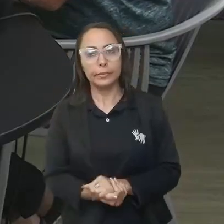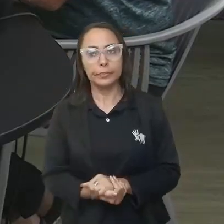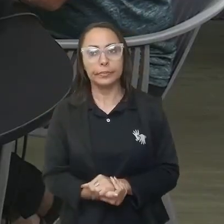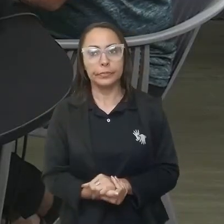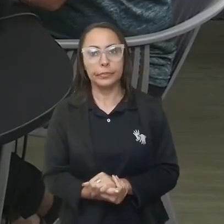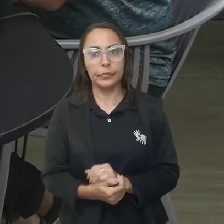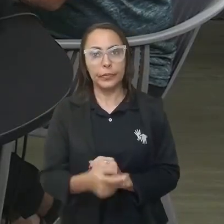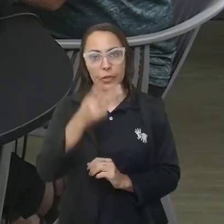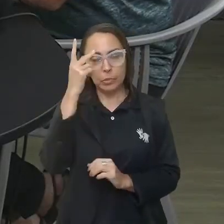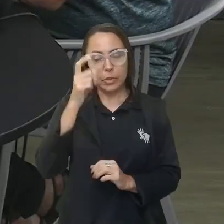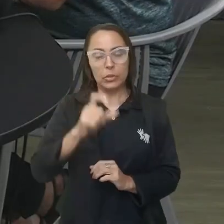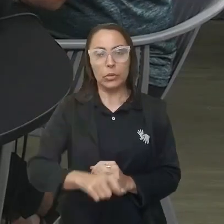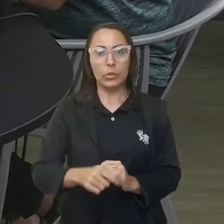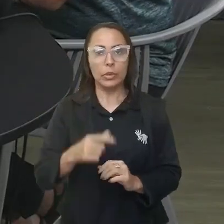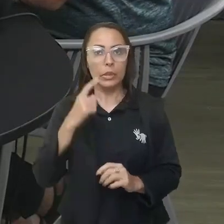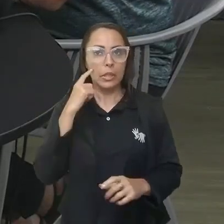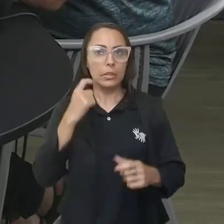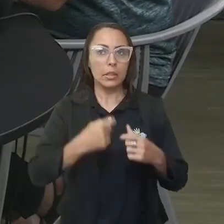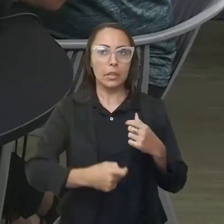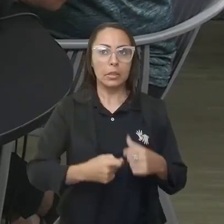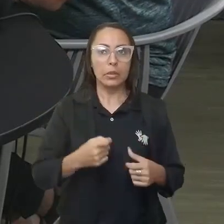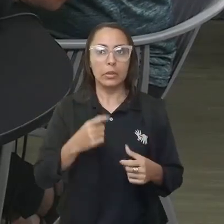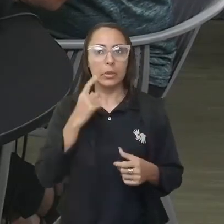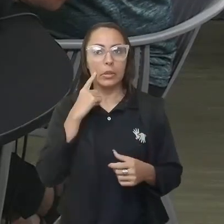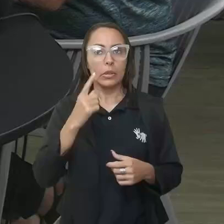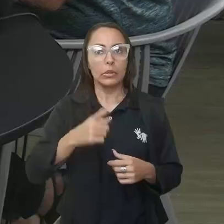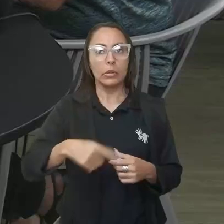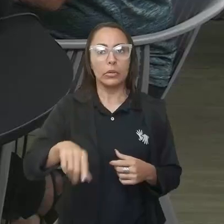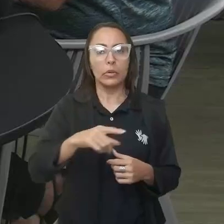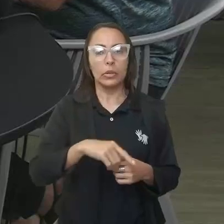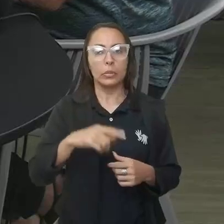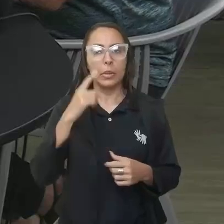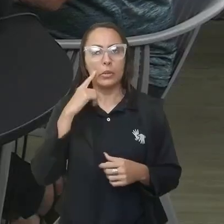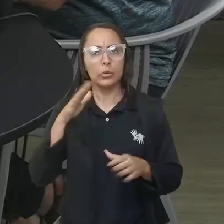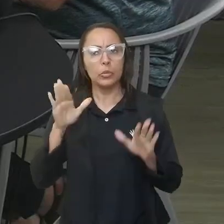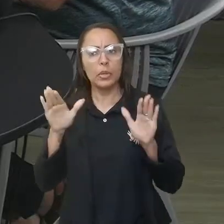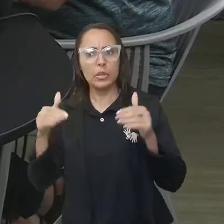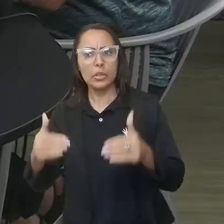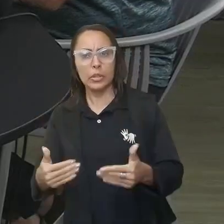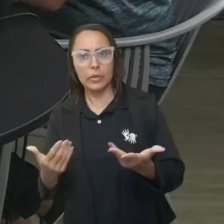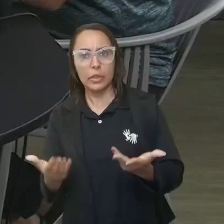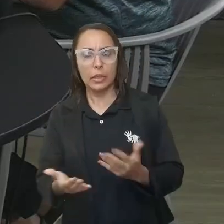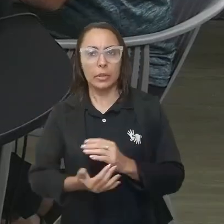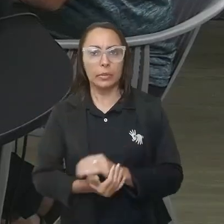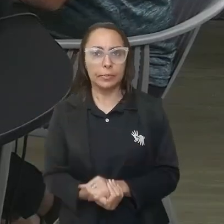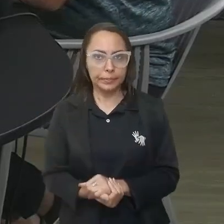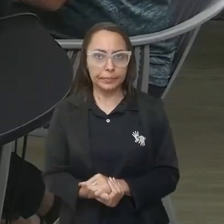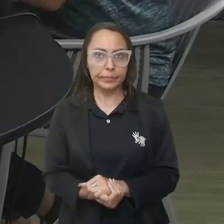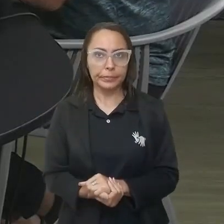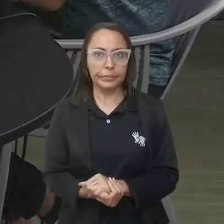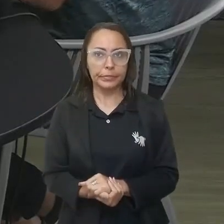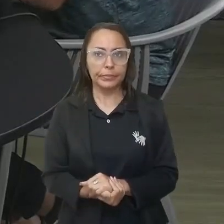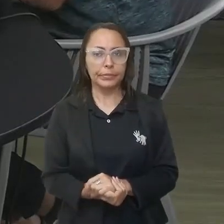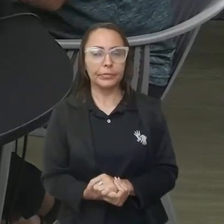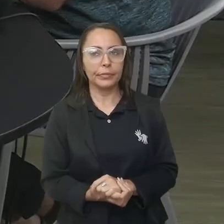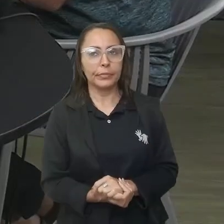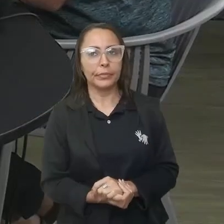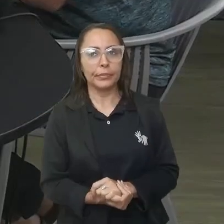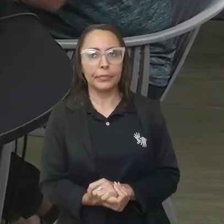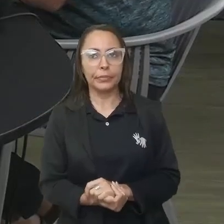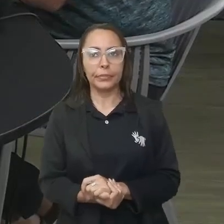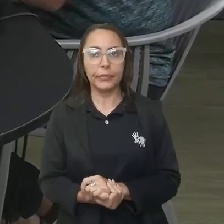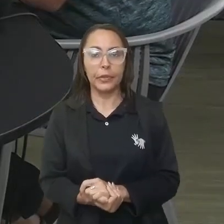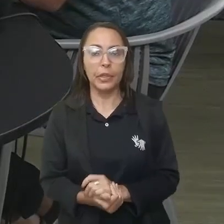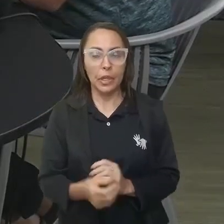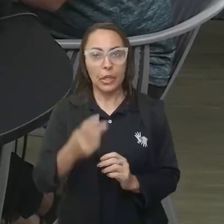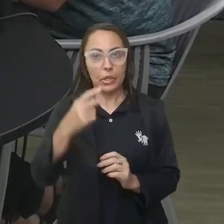pessoas intersexo, né? A gente vai para uma parte bem específica. Eu não sou de ciência, eu sou de inglês, mas enfim. De história